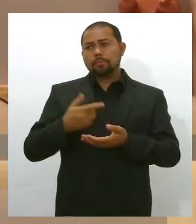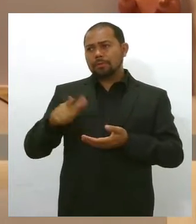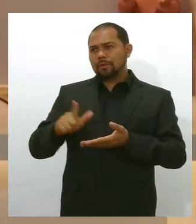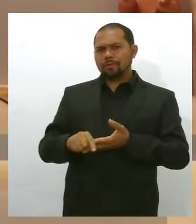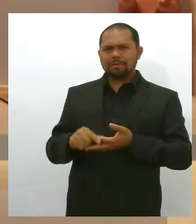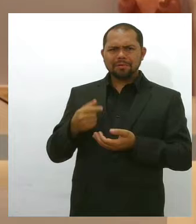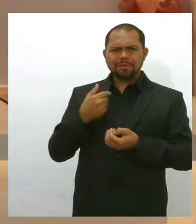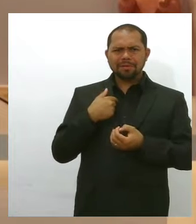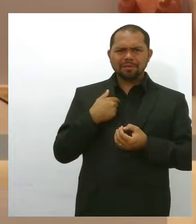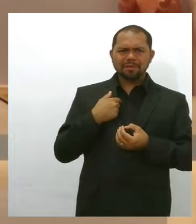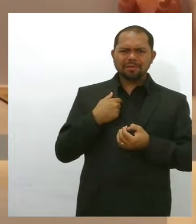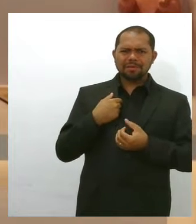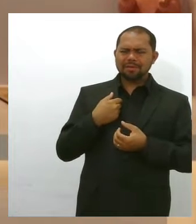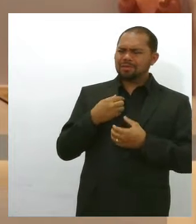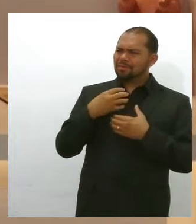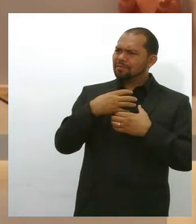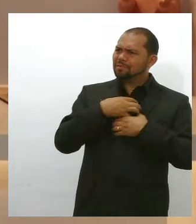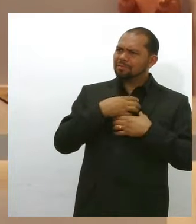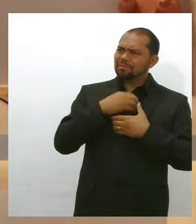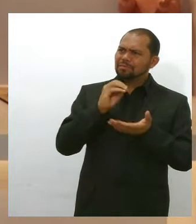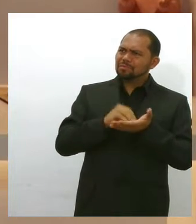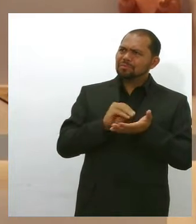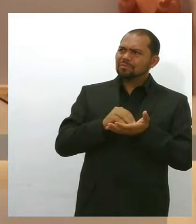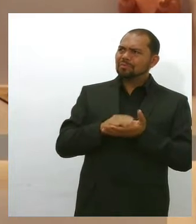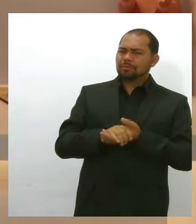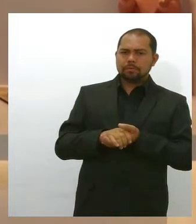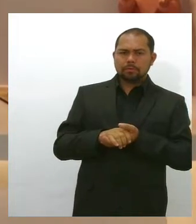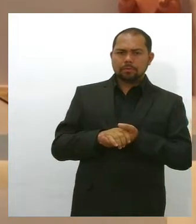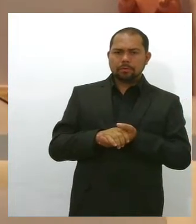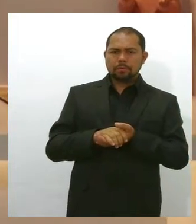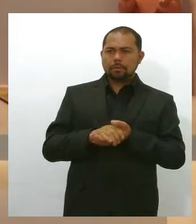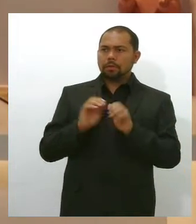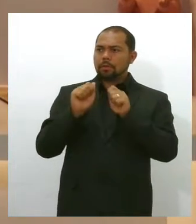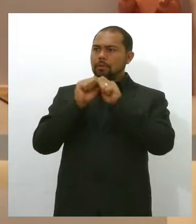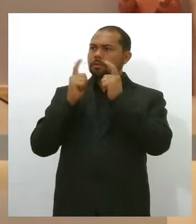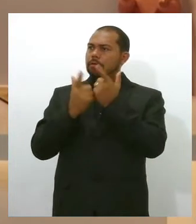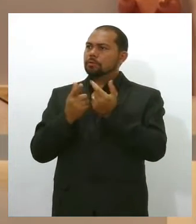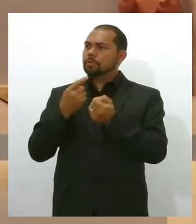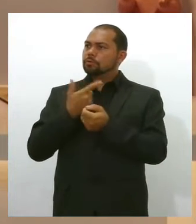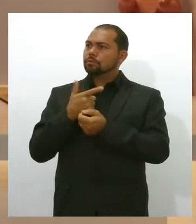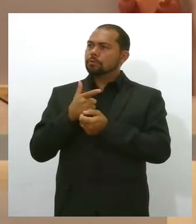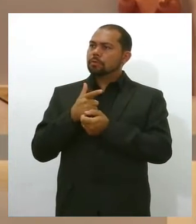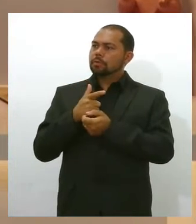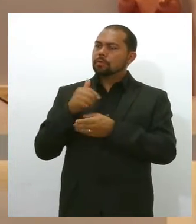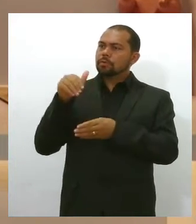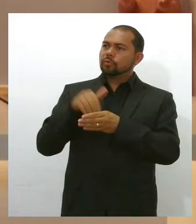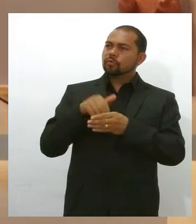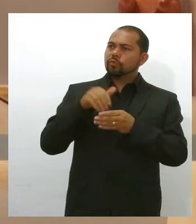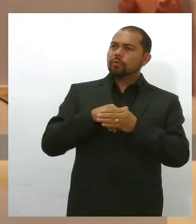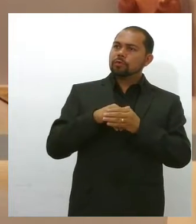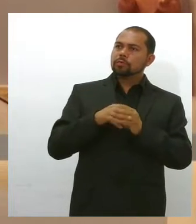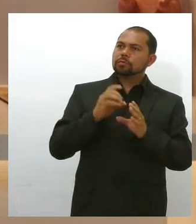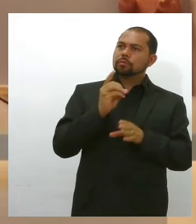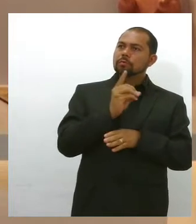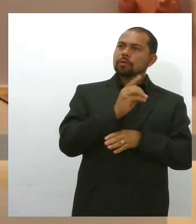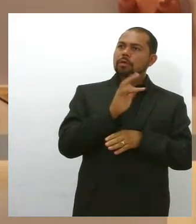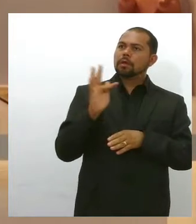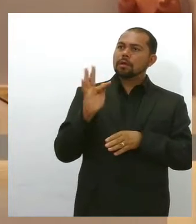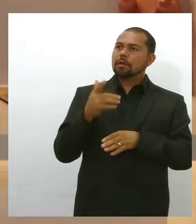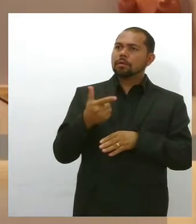sinto muita falta aqui na Assembleia Legislativa nós não temos o voto distrital significa dizer o que que um